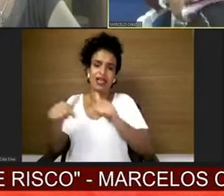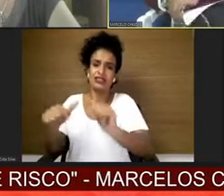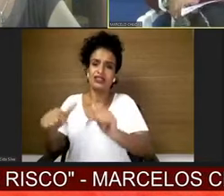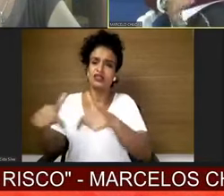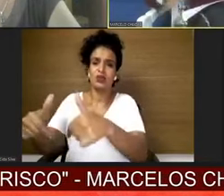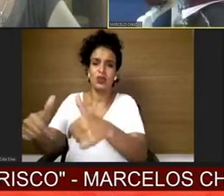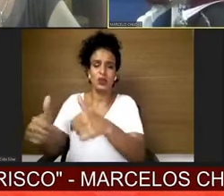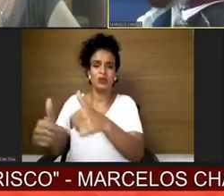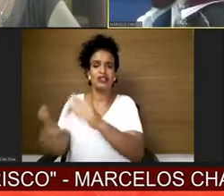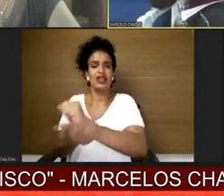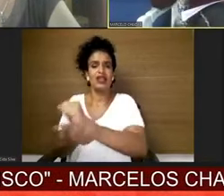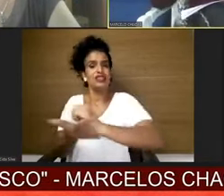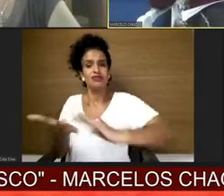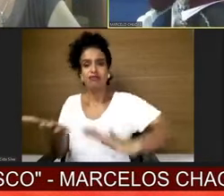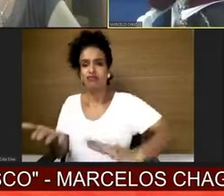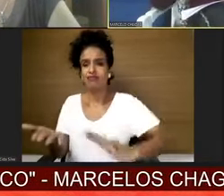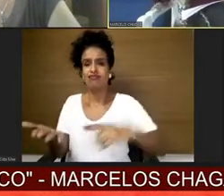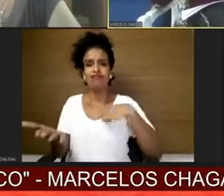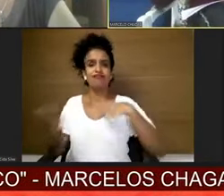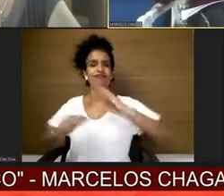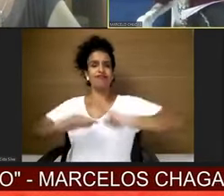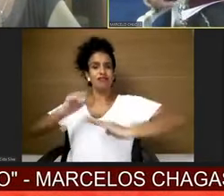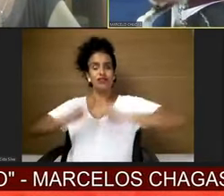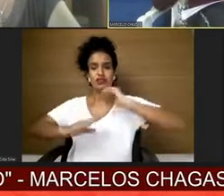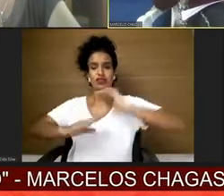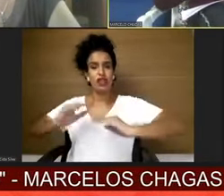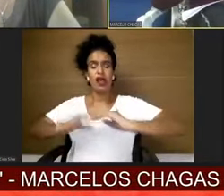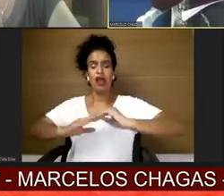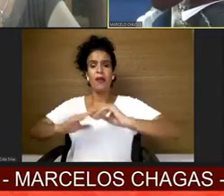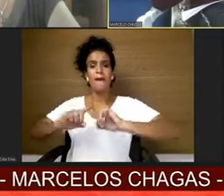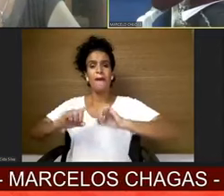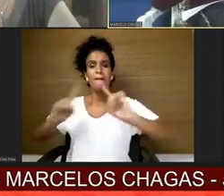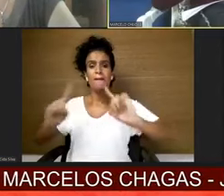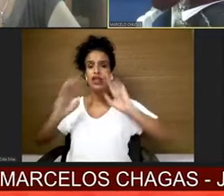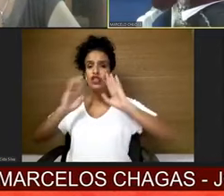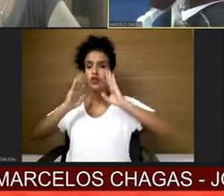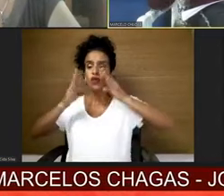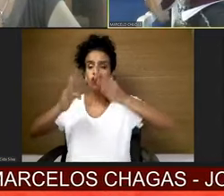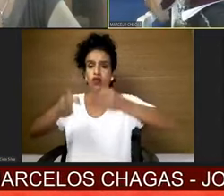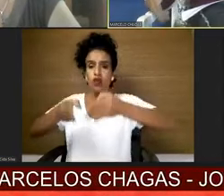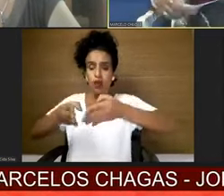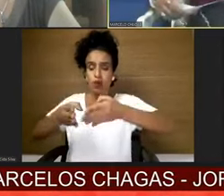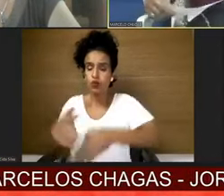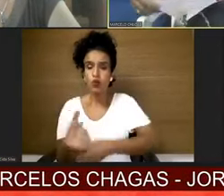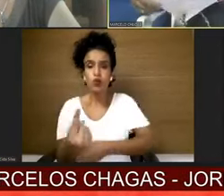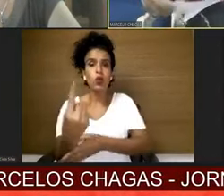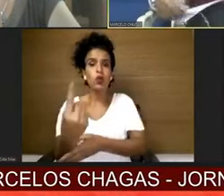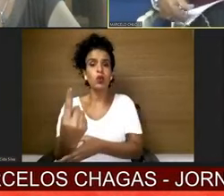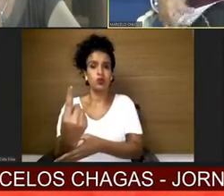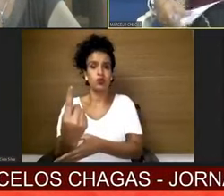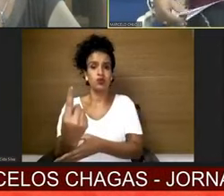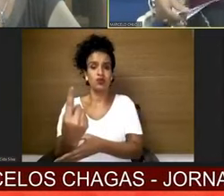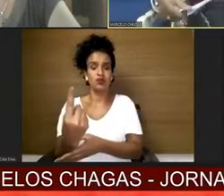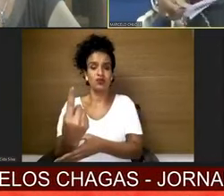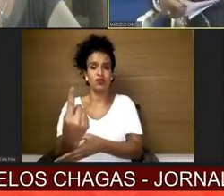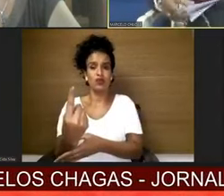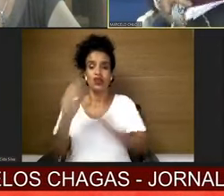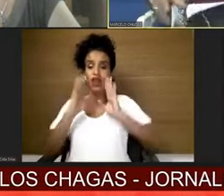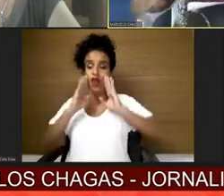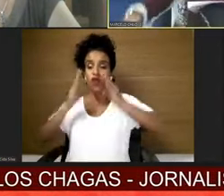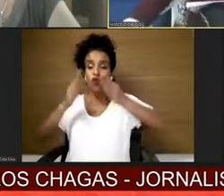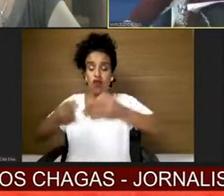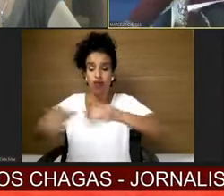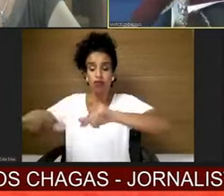atividades, sejam elas meio ou fins, mas que compõem o trabalho como um todo. E eu acho,